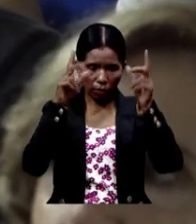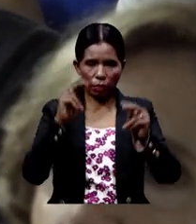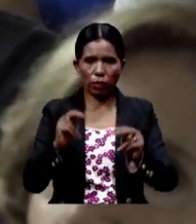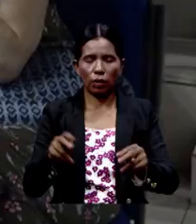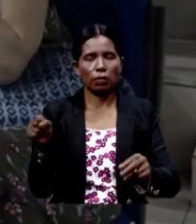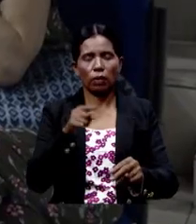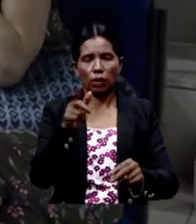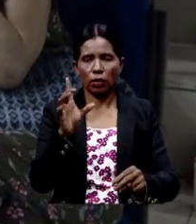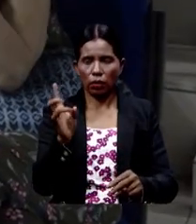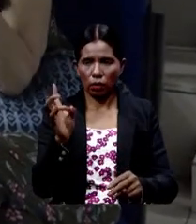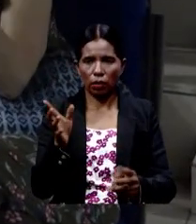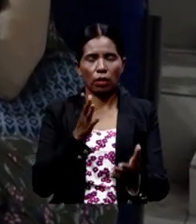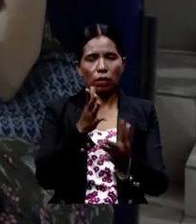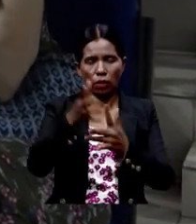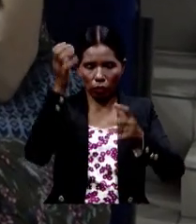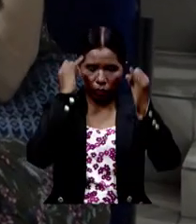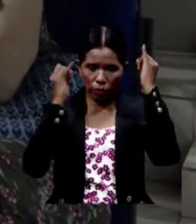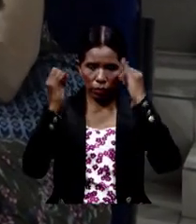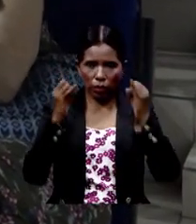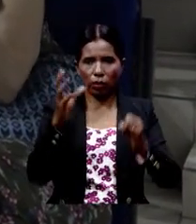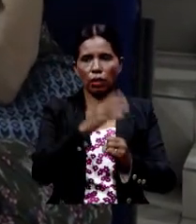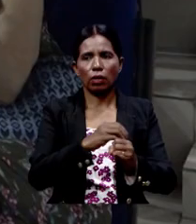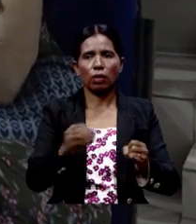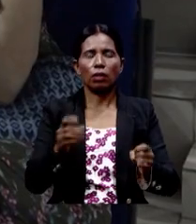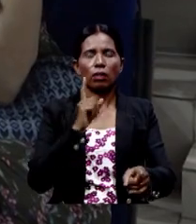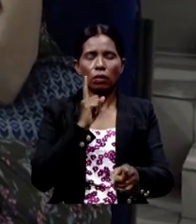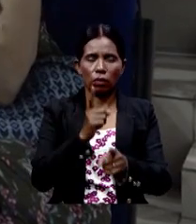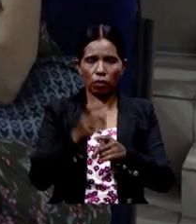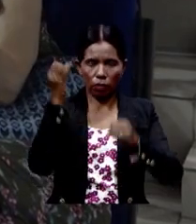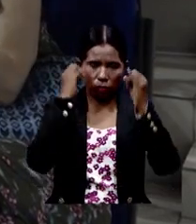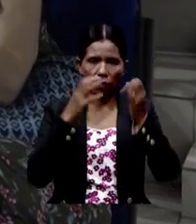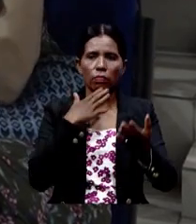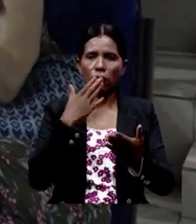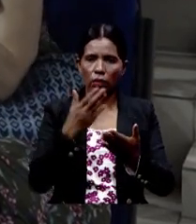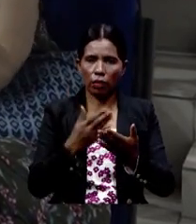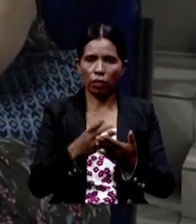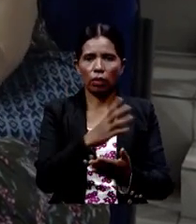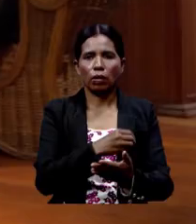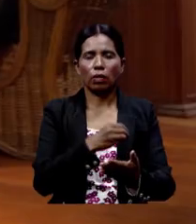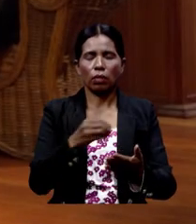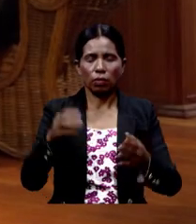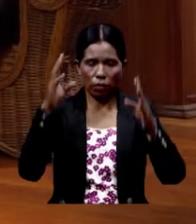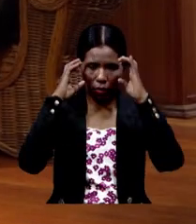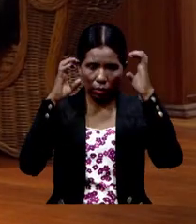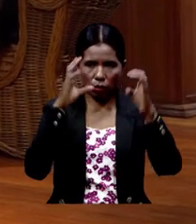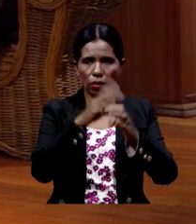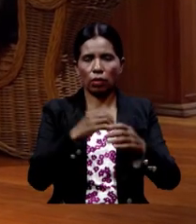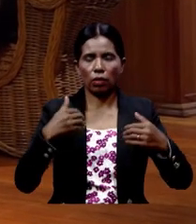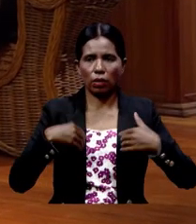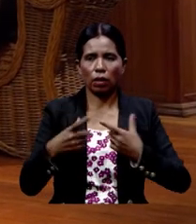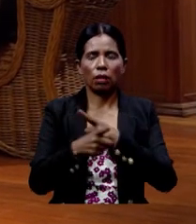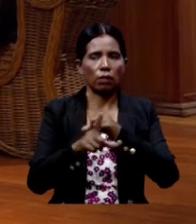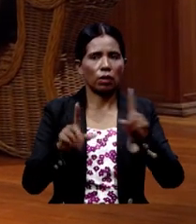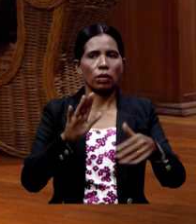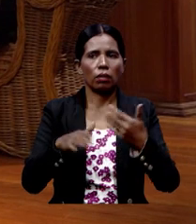procento rito nulo, acesso à informação, informado no informação qualidade, credível, educativo, no ia liberdade toma,